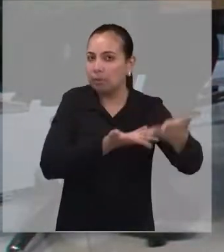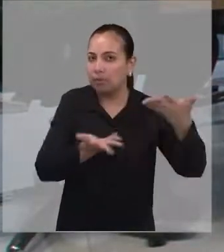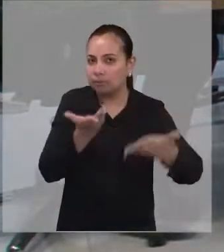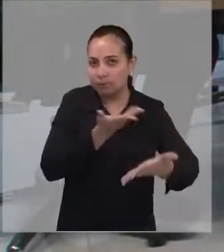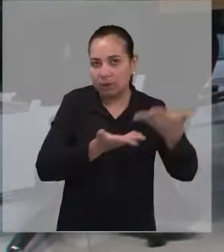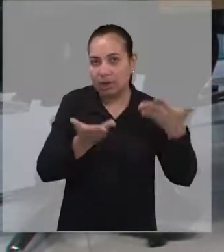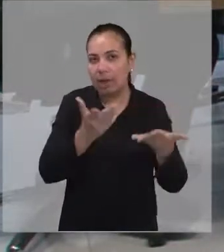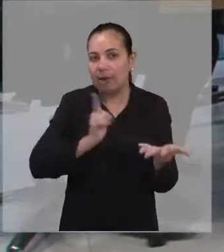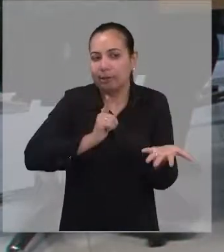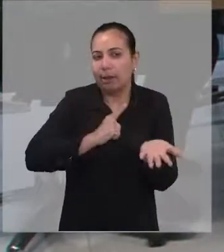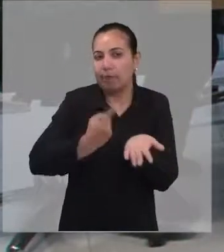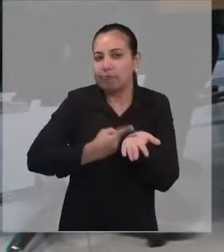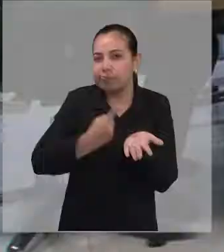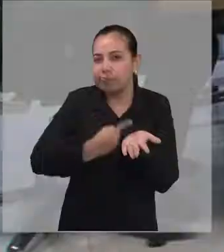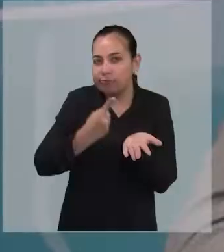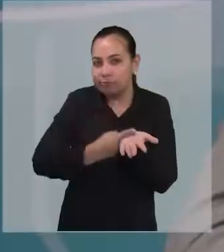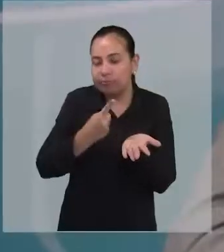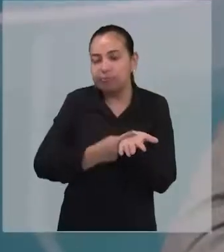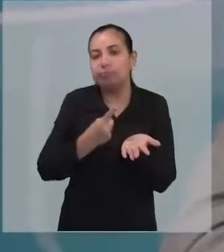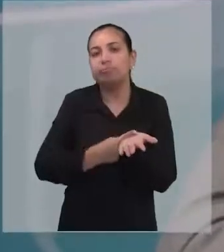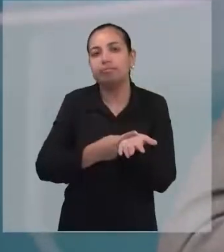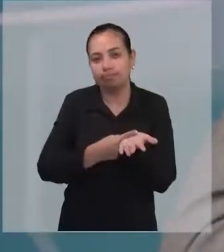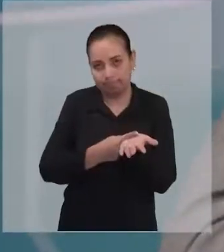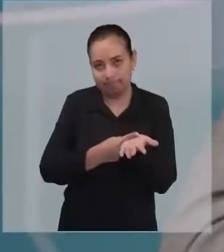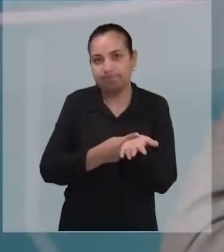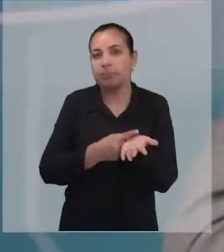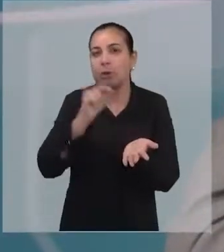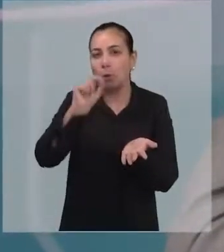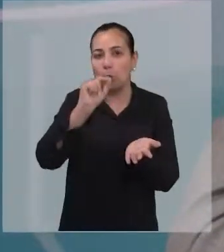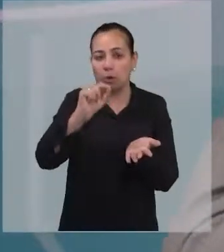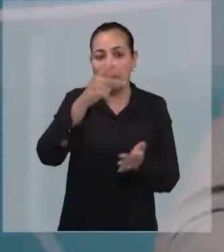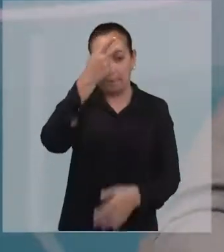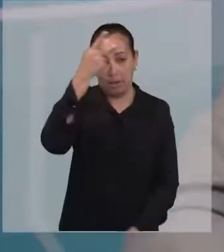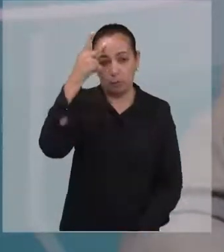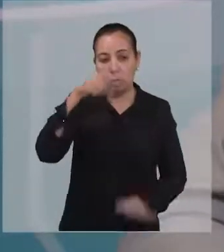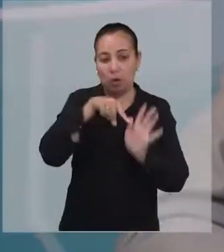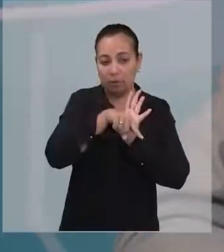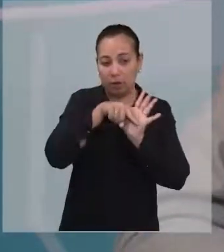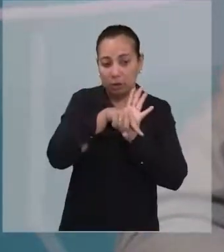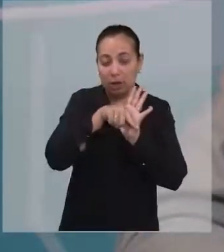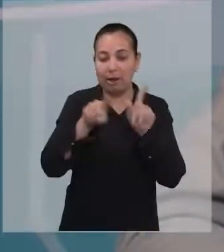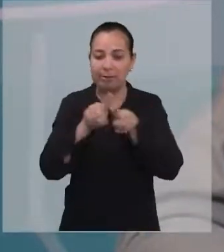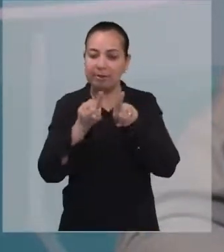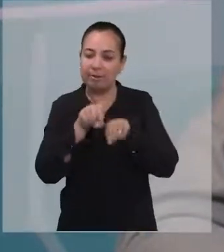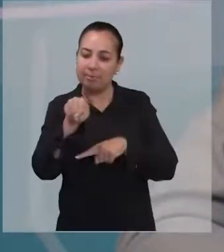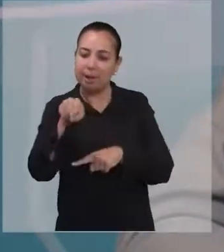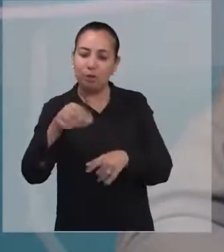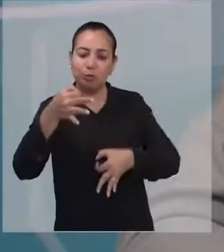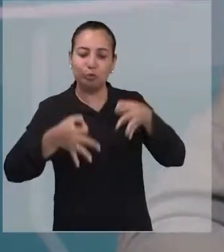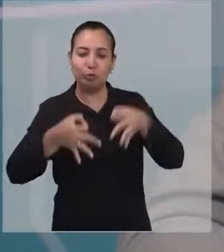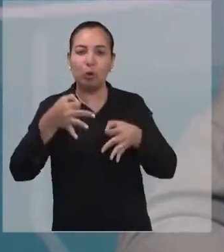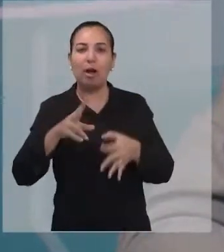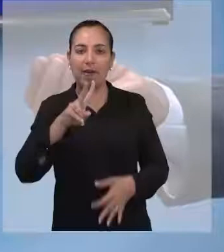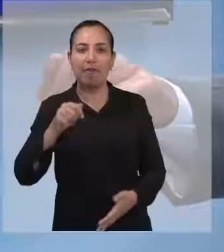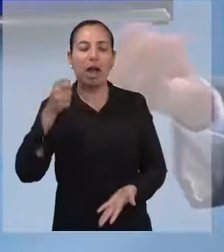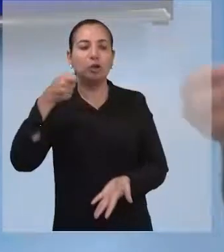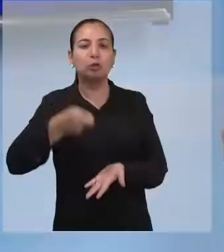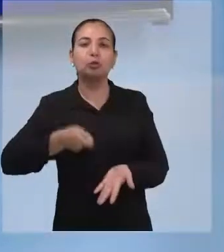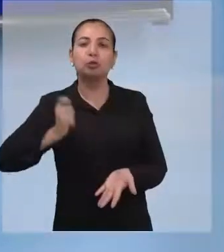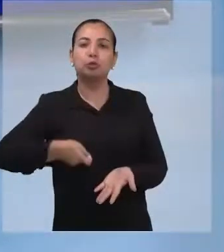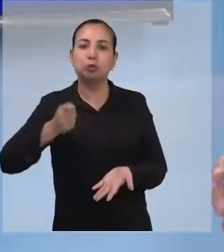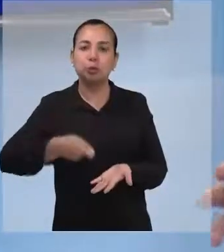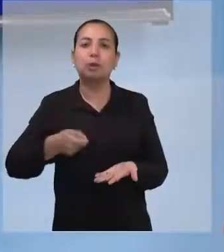conluio, uma combinação entre os que investigavam e aquele que ia julgar posteriormente,